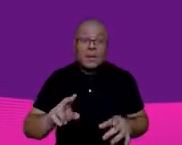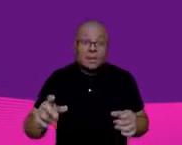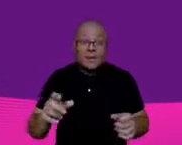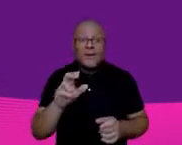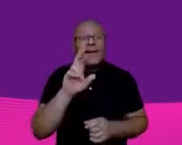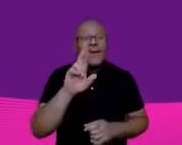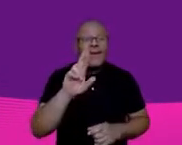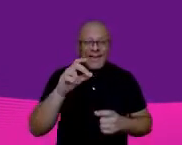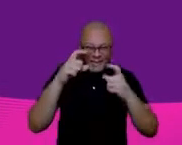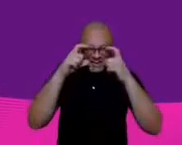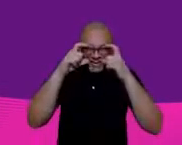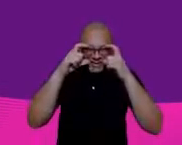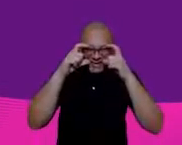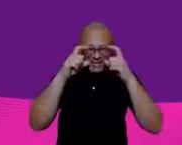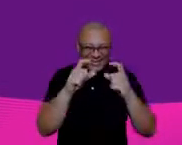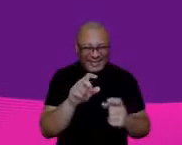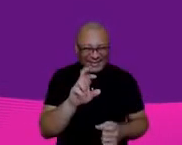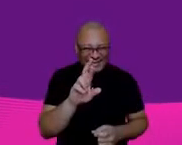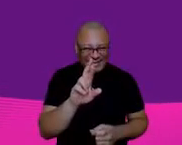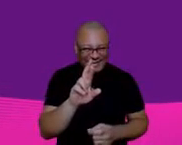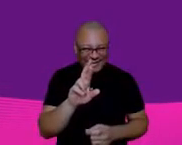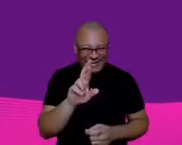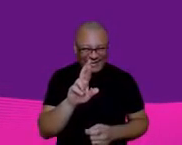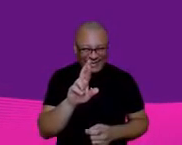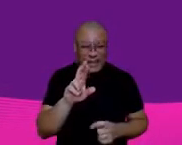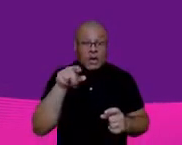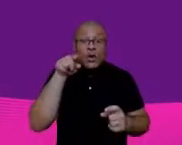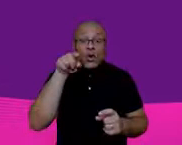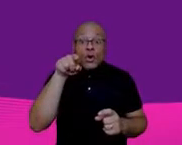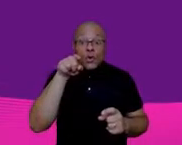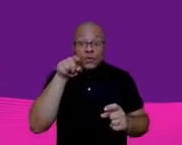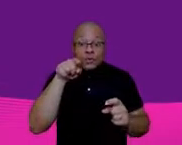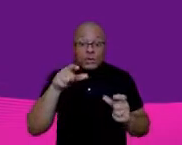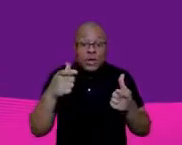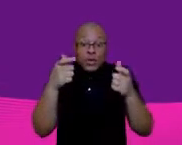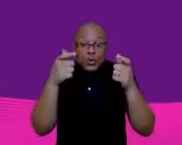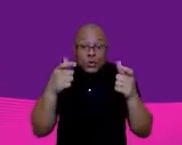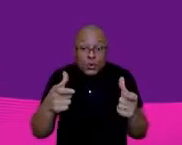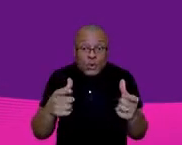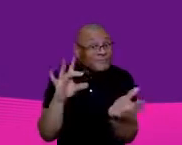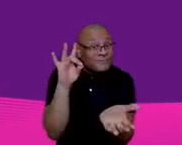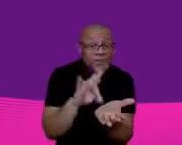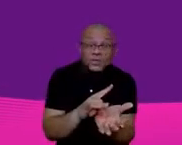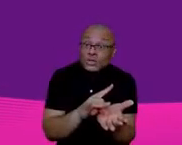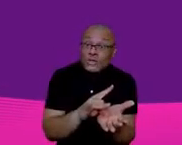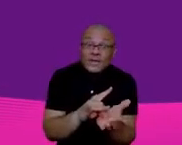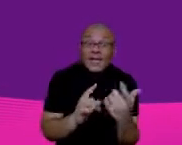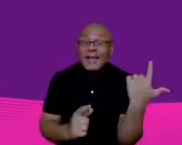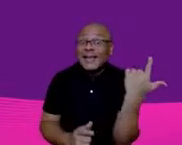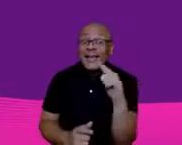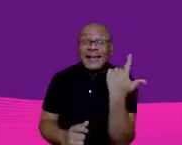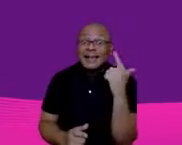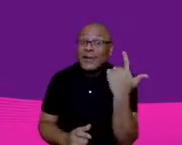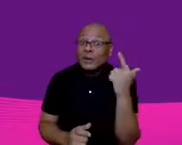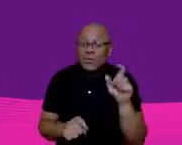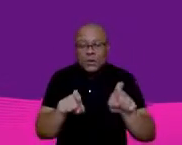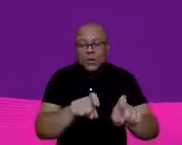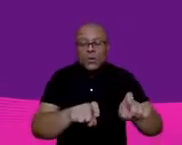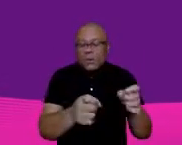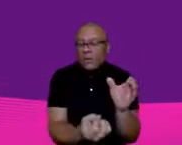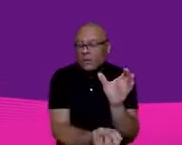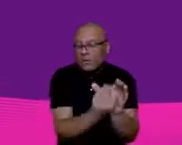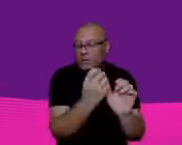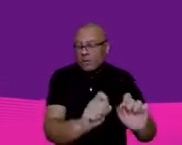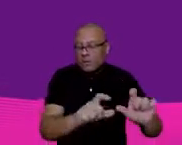na verdade, o que ele faz? É uma imersão visual total no ambiente artificial. Não existe esse ambiente. O computador gera um ambiente e a gente,